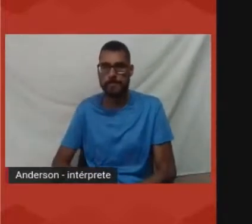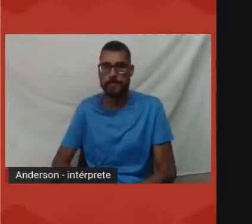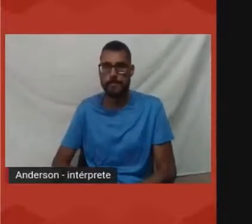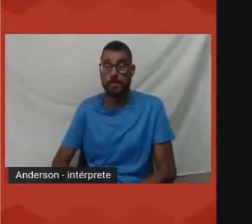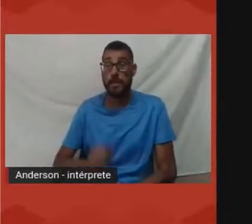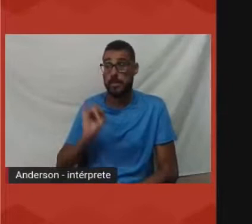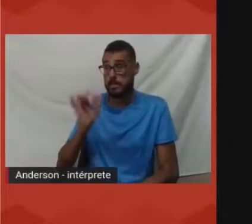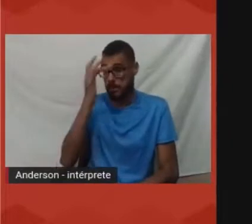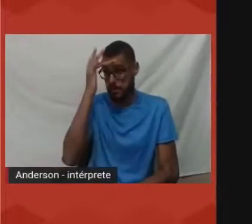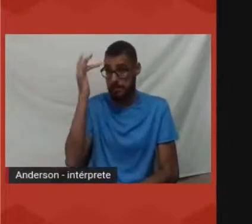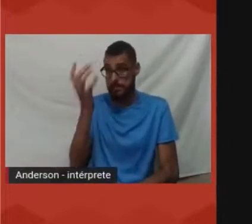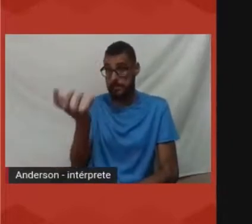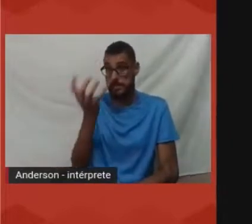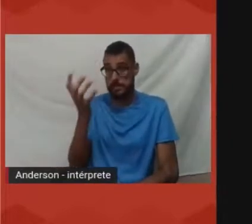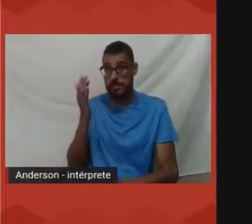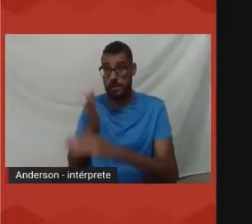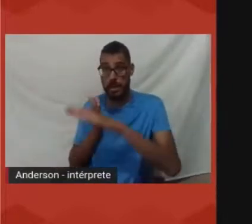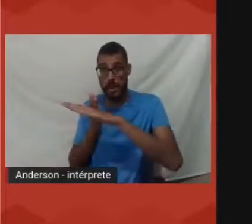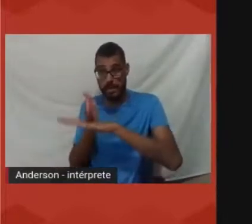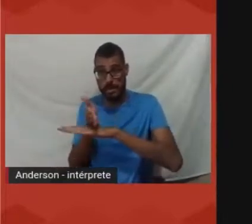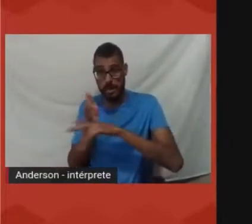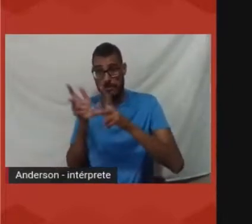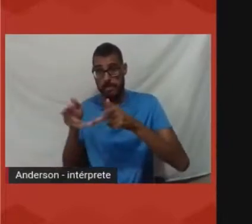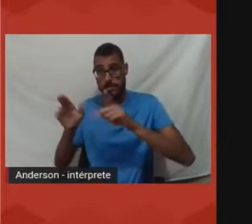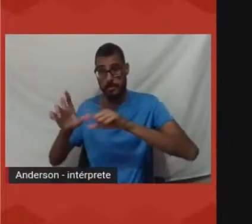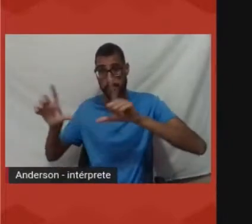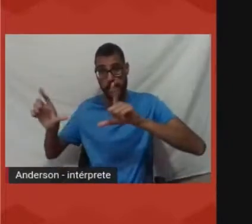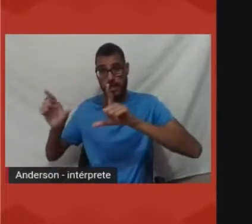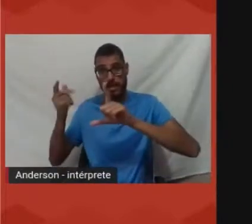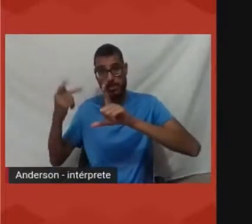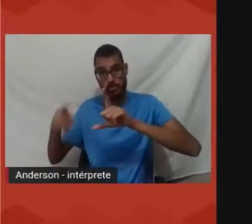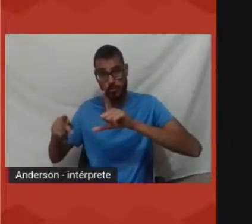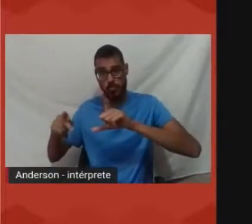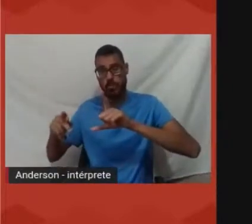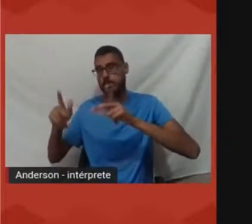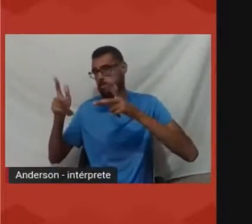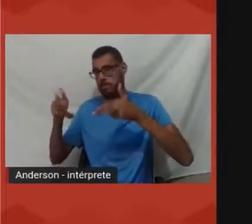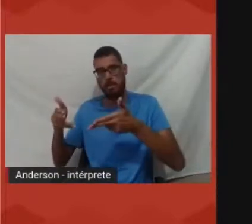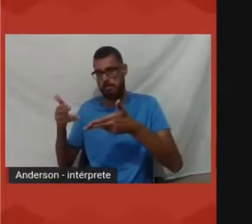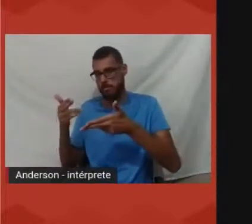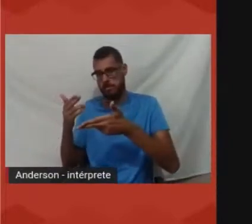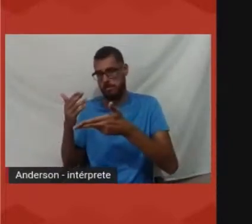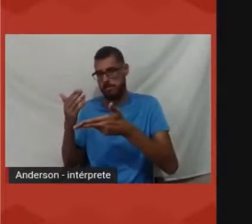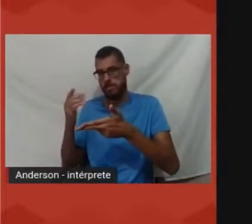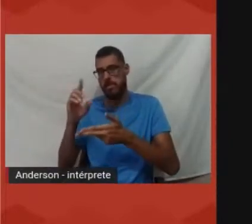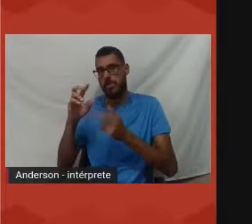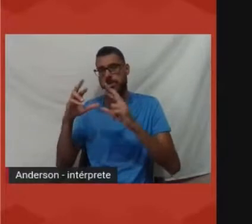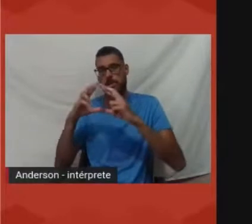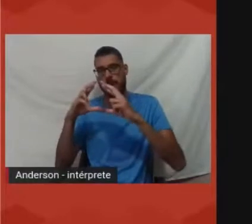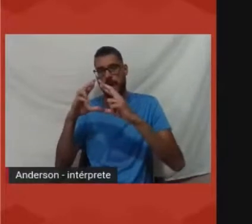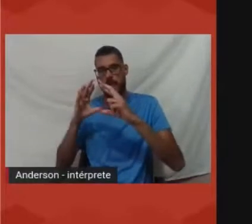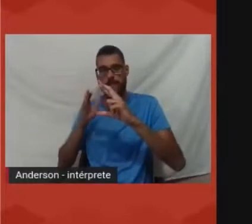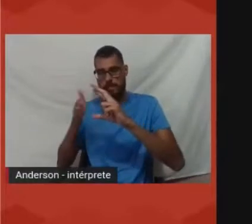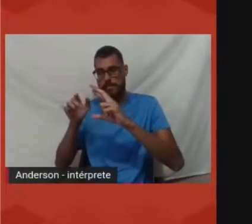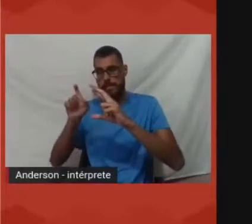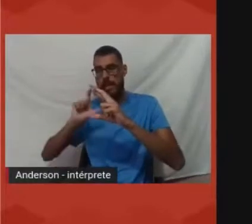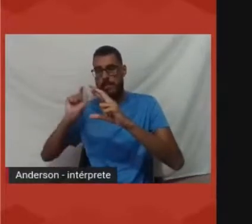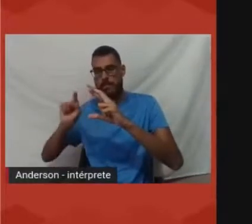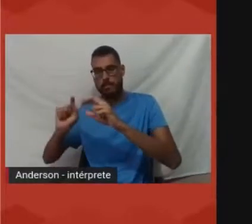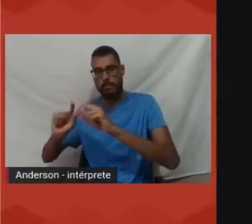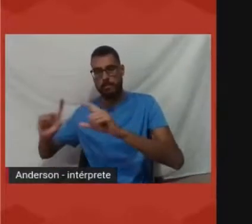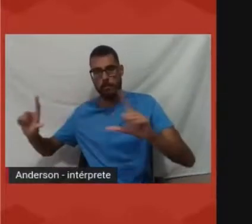Então, se alguém quiser acessar essa própria tela sua, né? Esse próprio arquivo aí do Google Drive, só entrar no link aí. E confirme